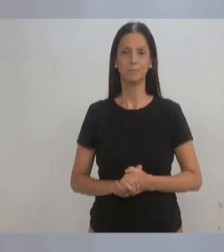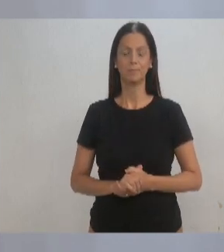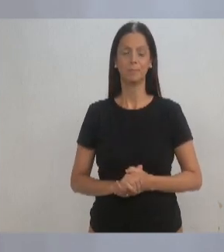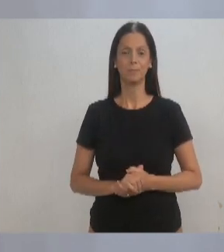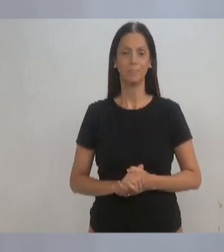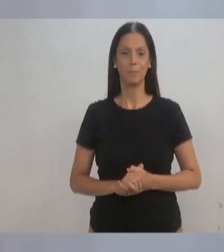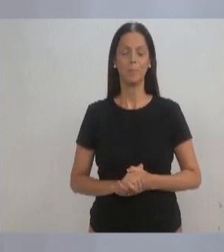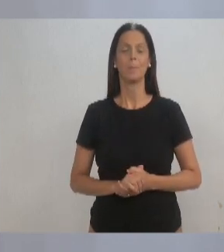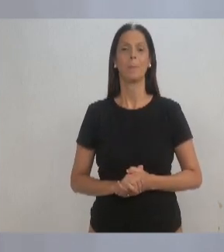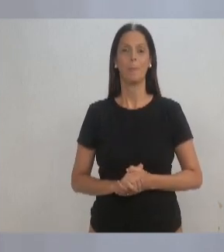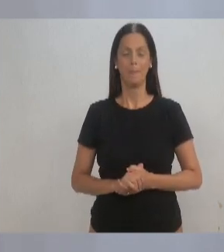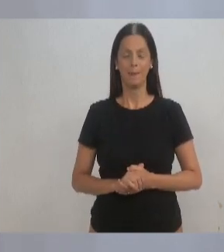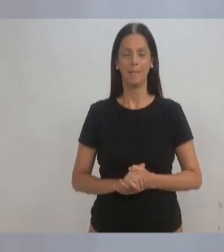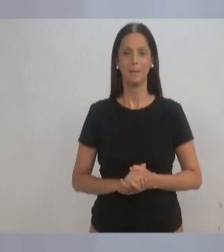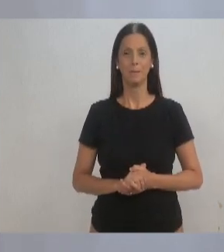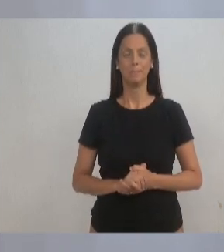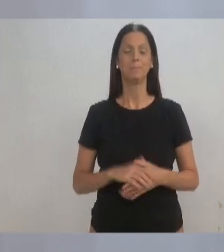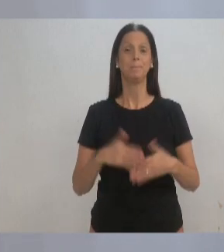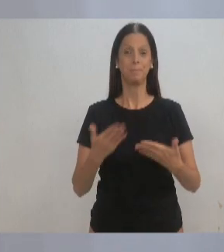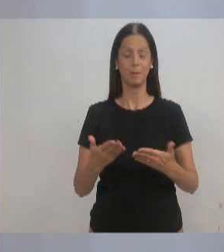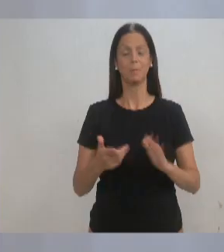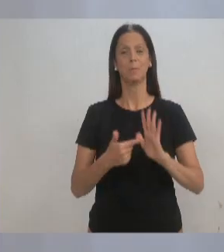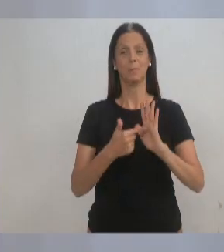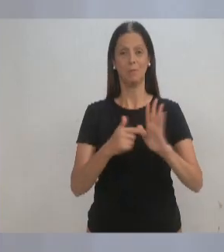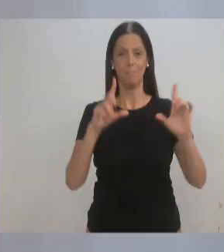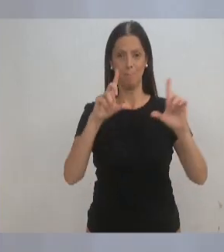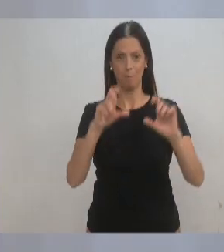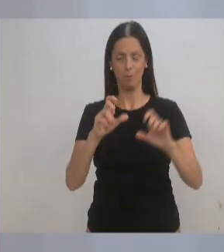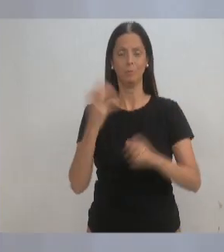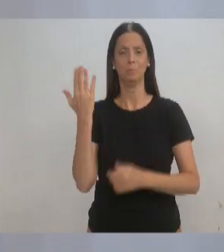a minha conversa com a secretária Bruna. Tem foto aí, Neri?